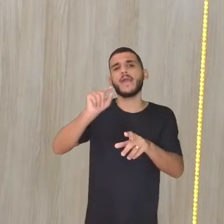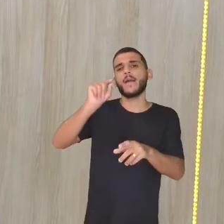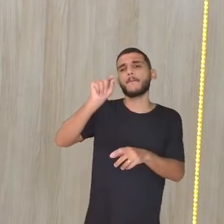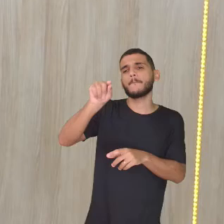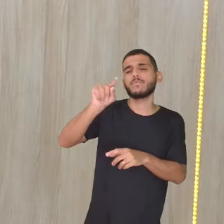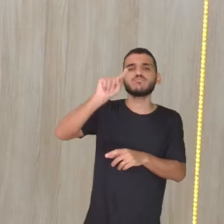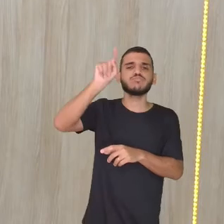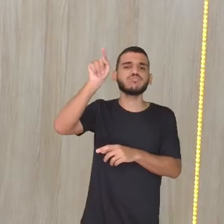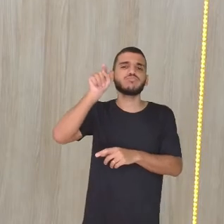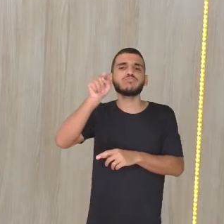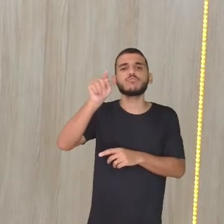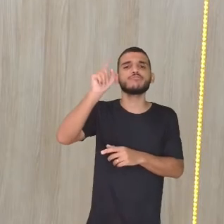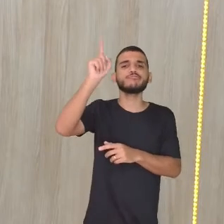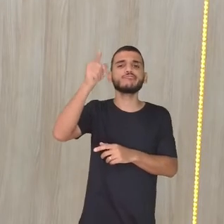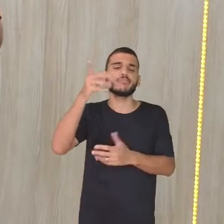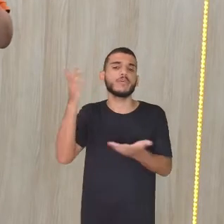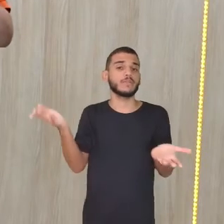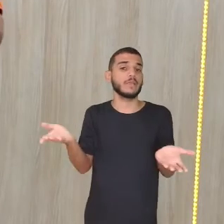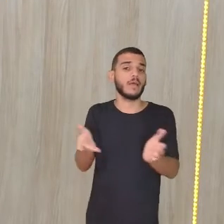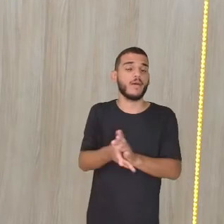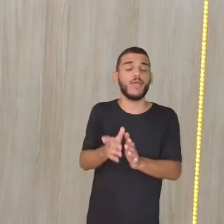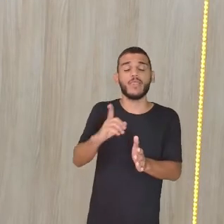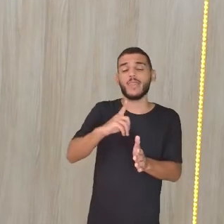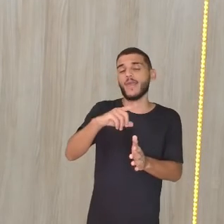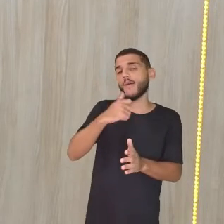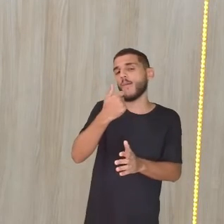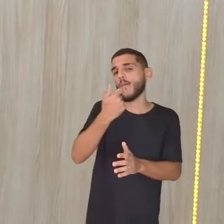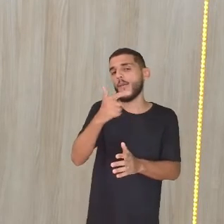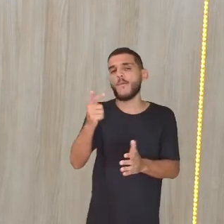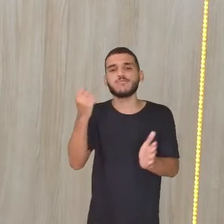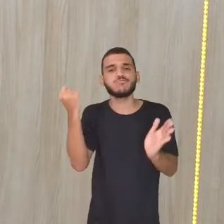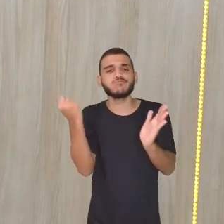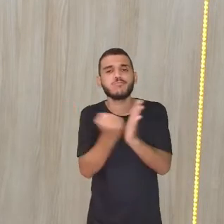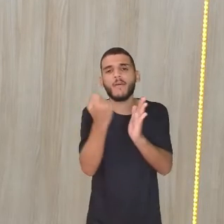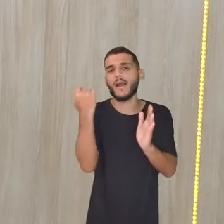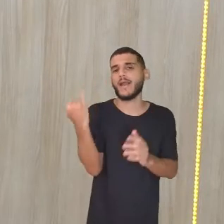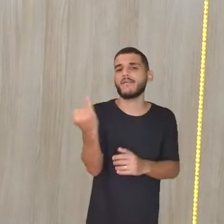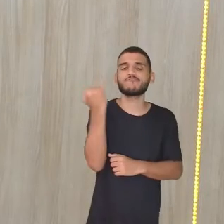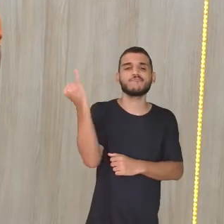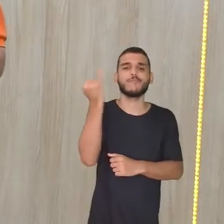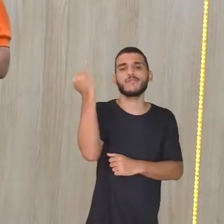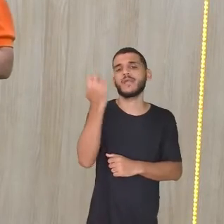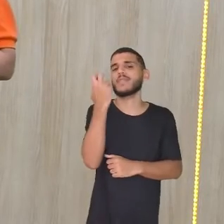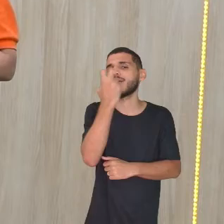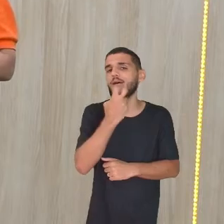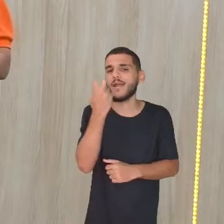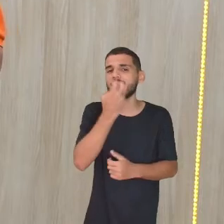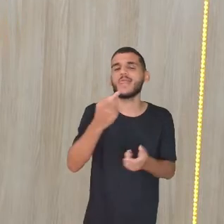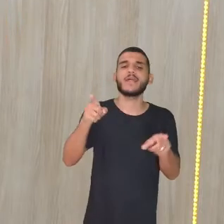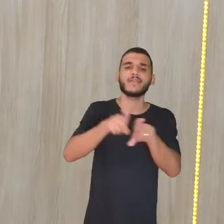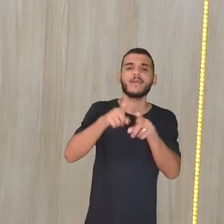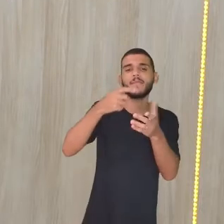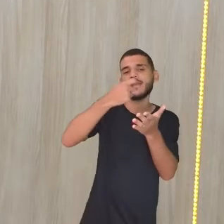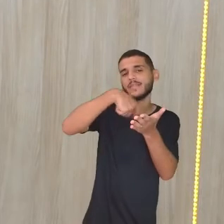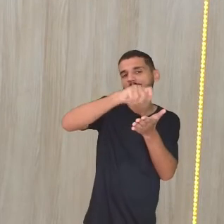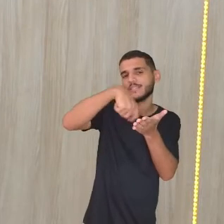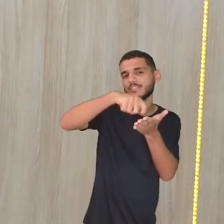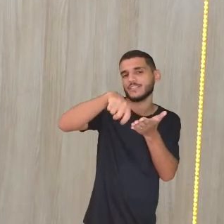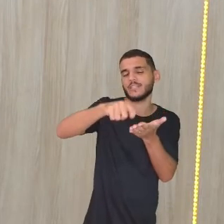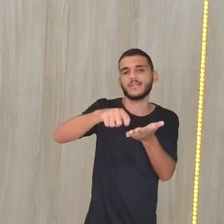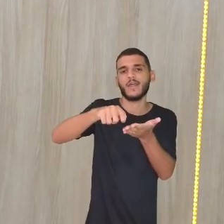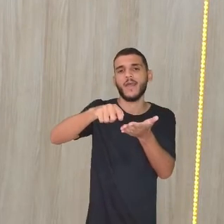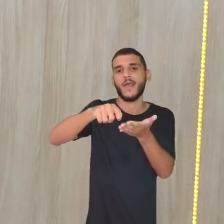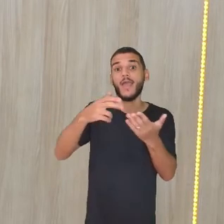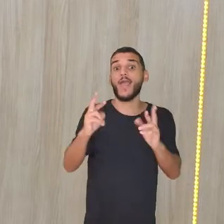percebemos tantas outras marcas ali, não é? Da oralidade, da escrita. Então, espero que essa aula